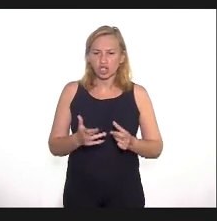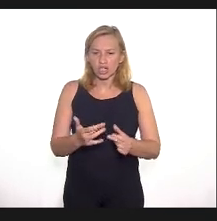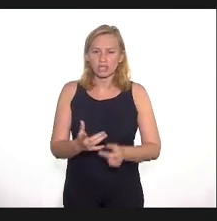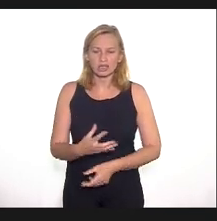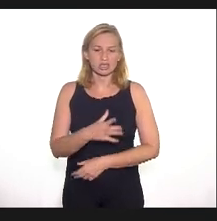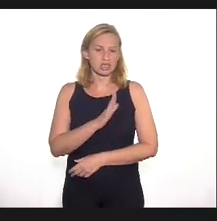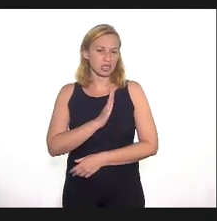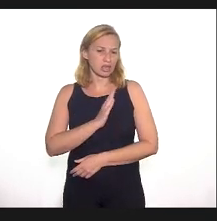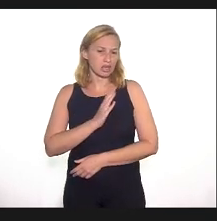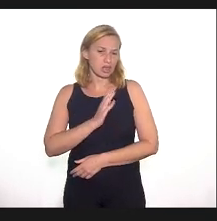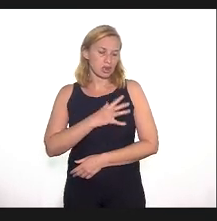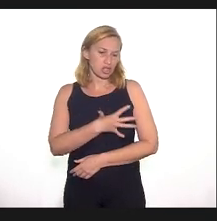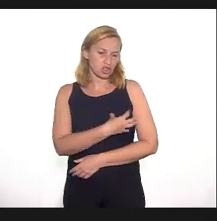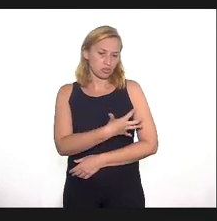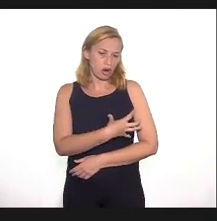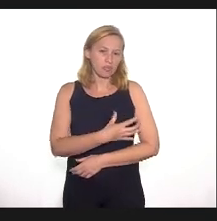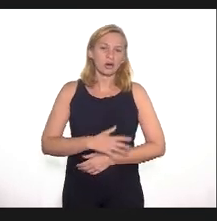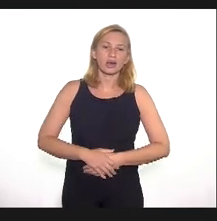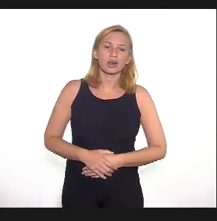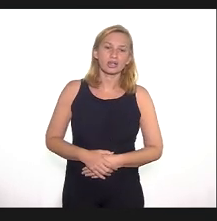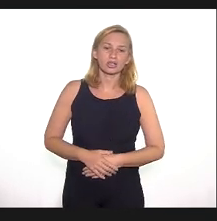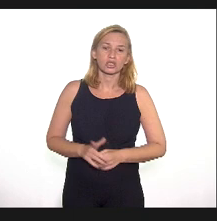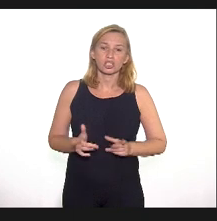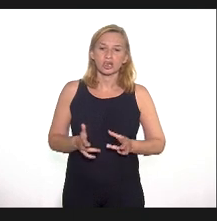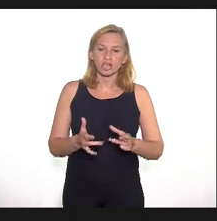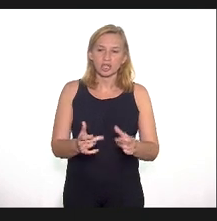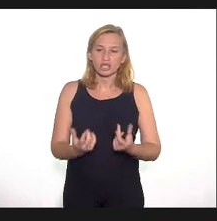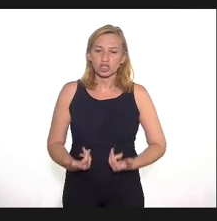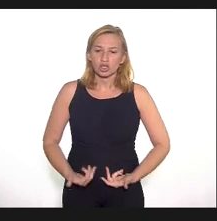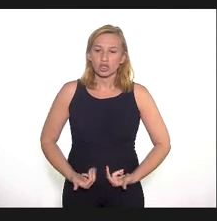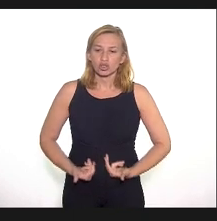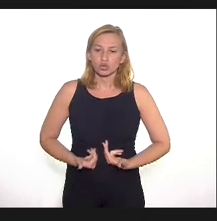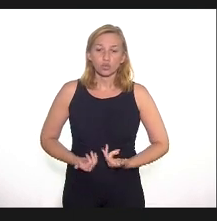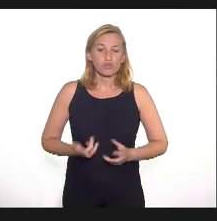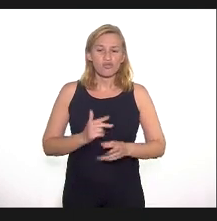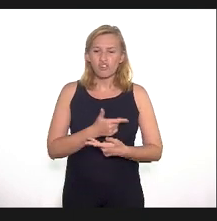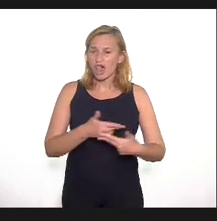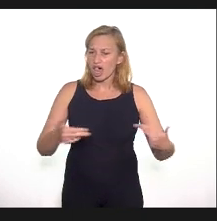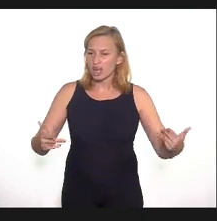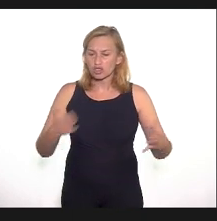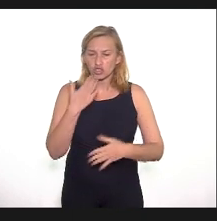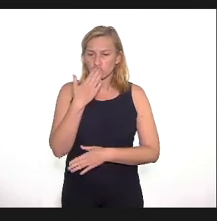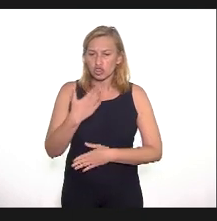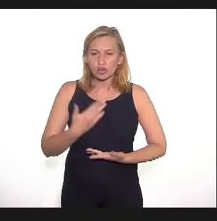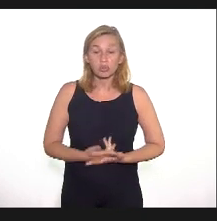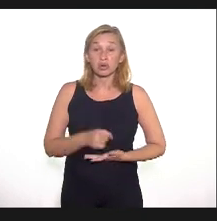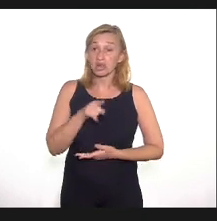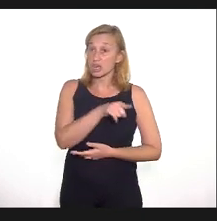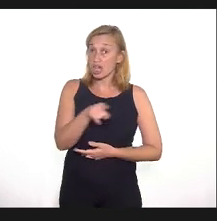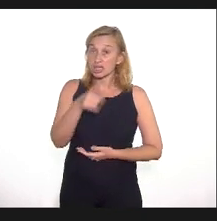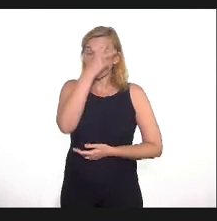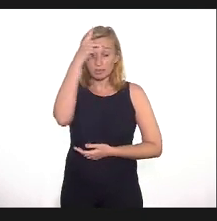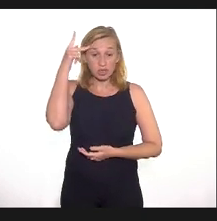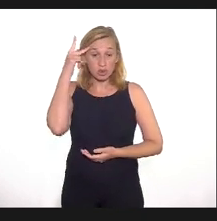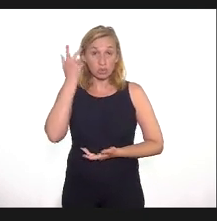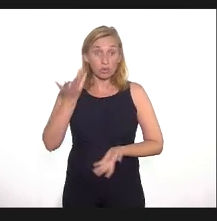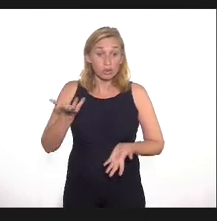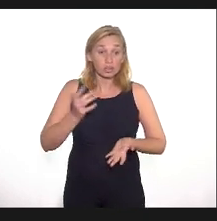mama, câncer de colo de útero, vários, e que essas pessoas